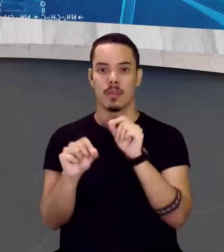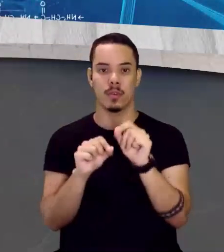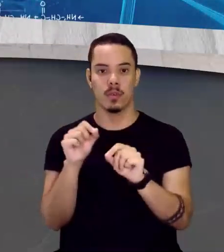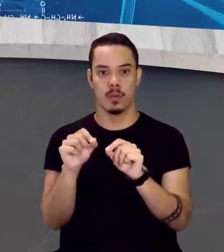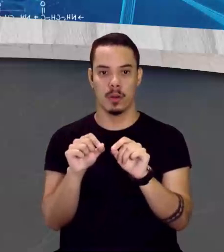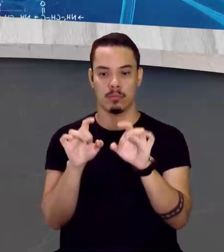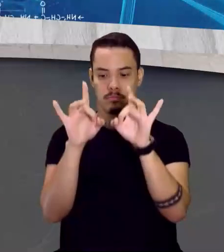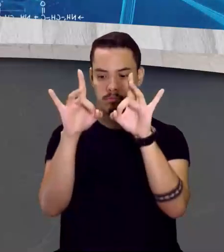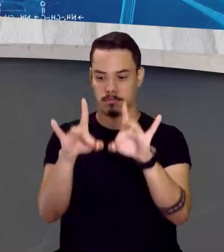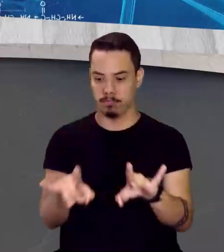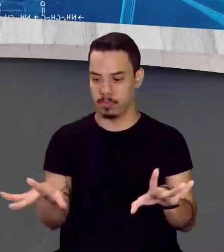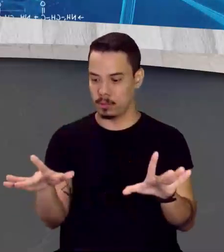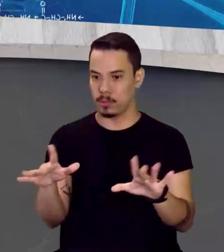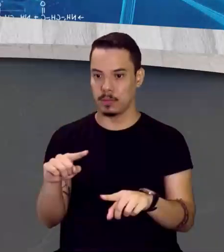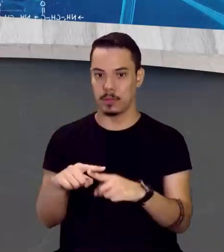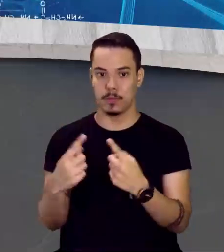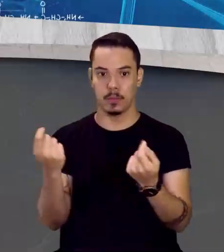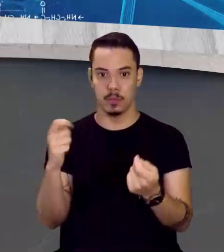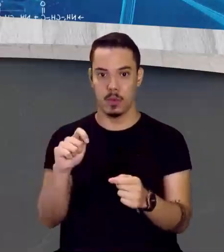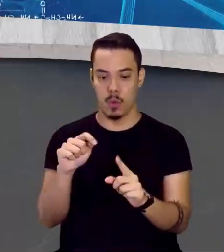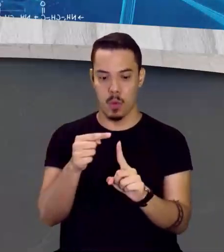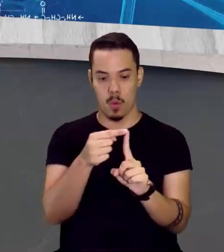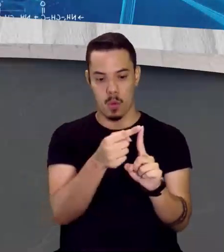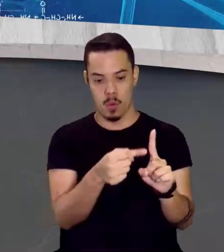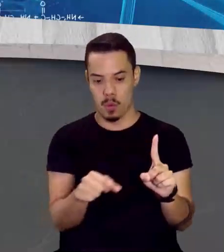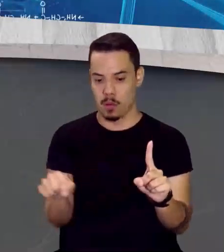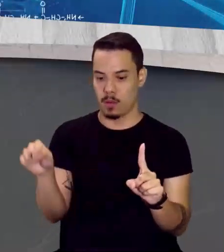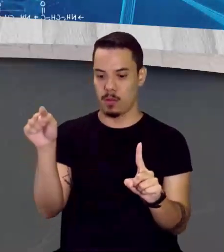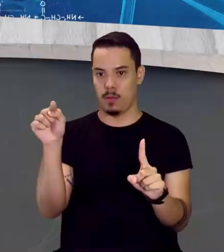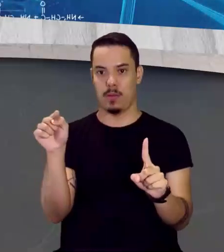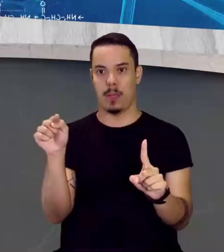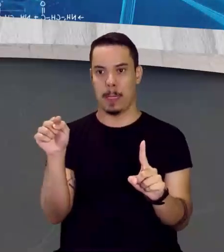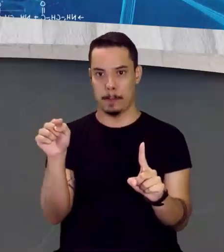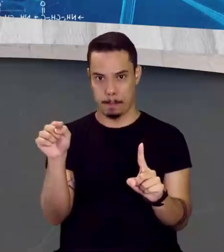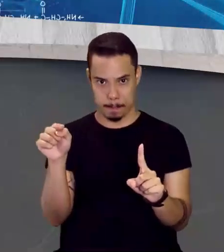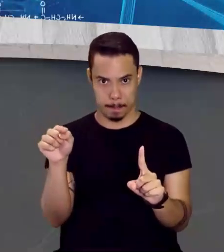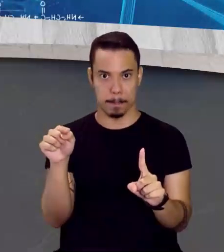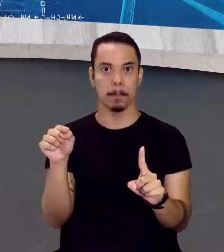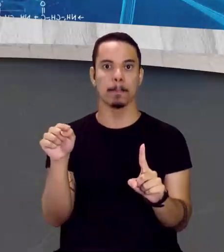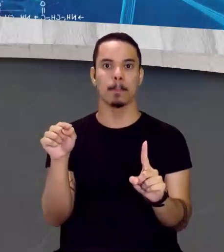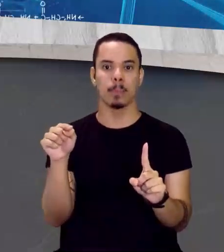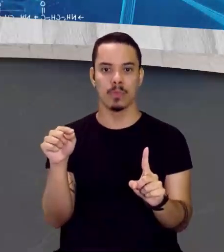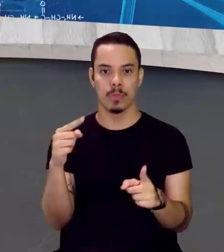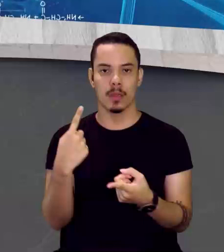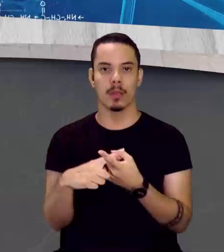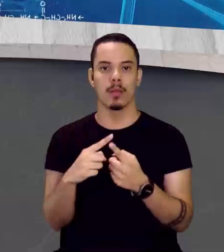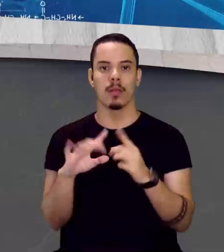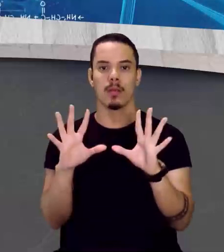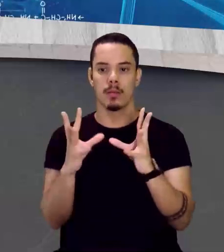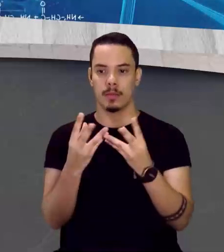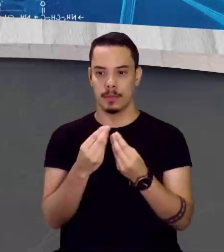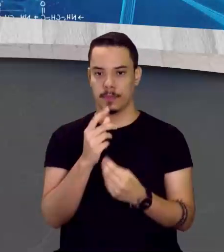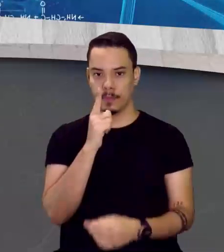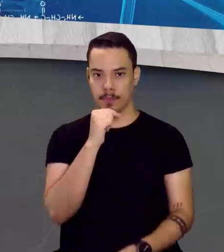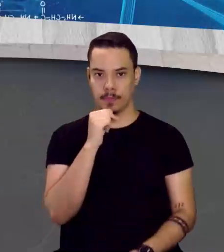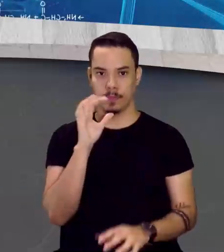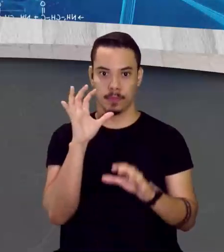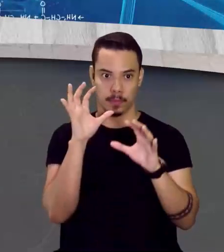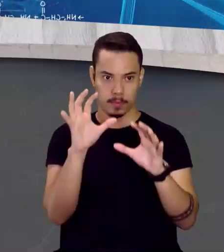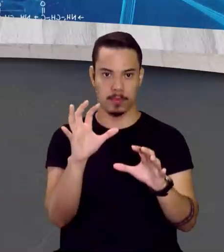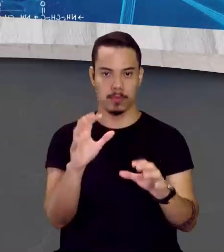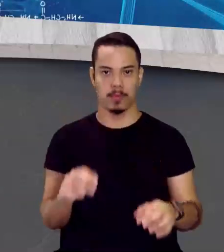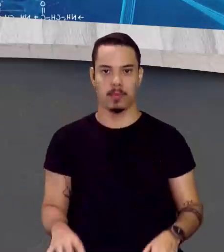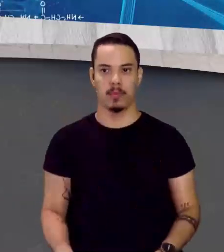para formar um ângulo. Daí porque a molécula da água é uma molécula